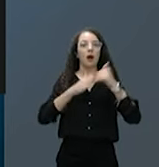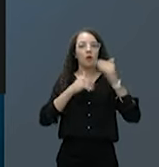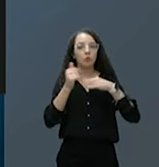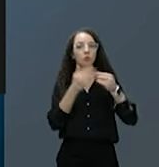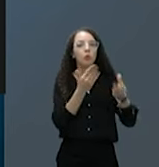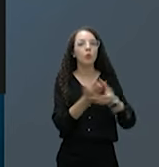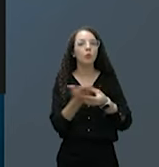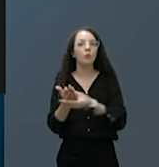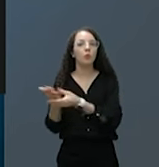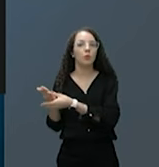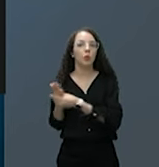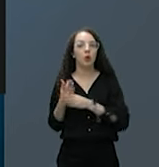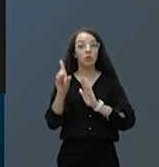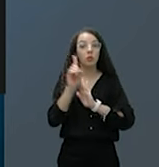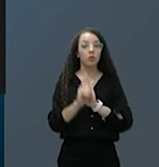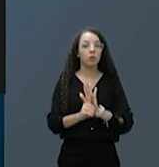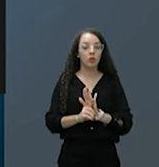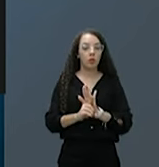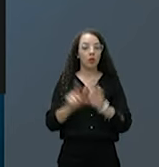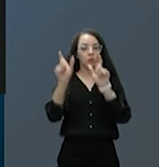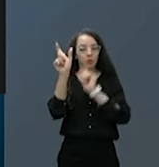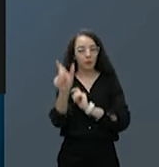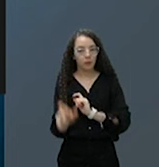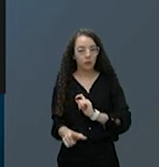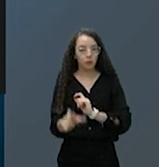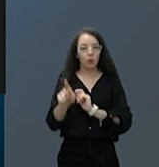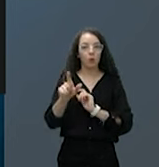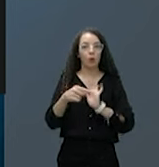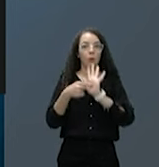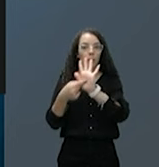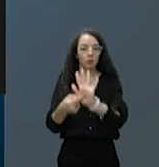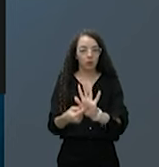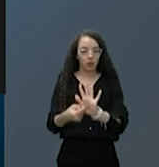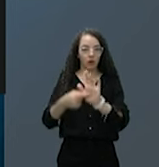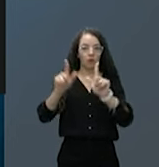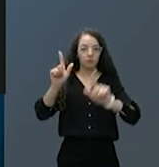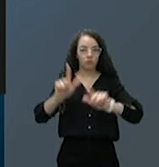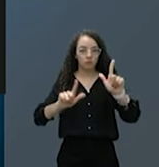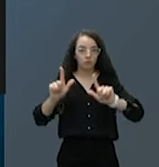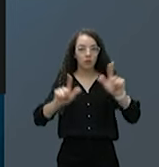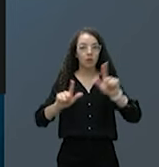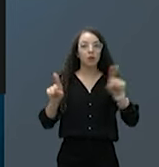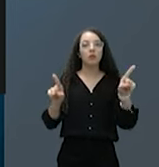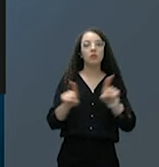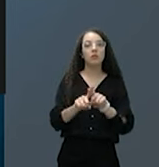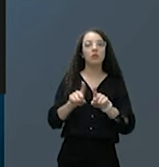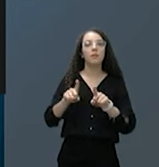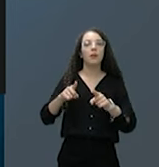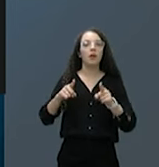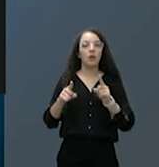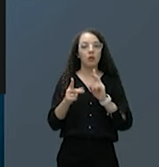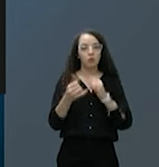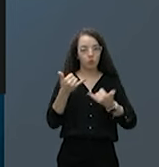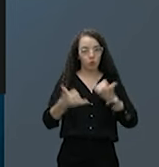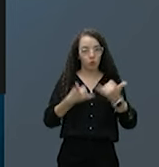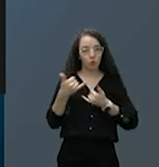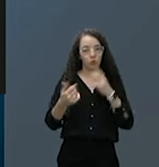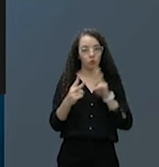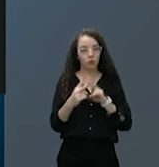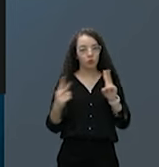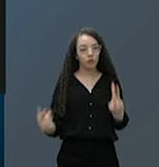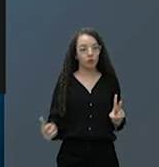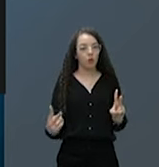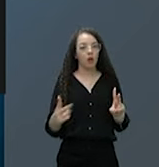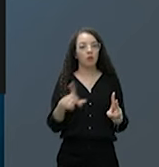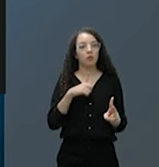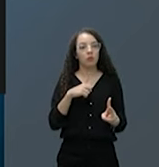eletrônicos. E, naquela oportunidade, o Tribunal de Justiça de São Paulo também seguiu a linha do acordo paradigma, entendendo que cabe